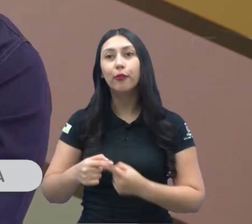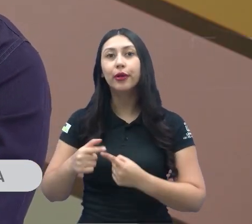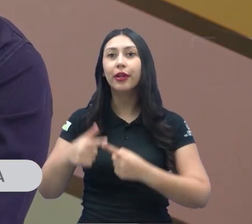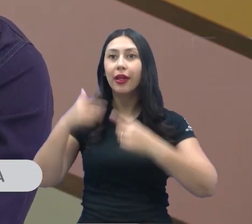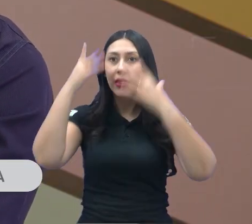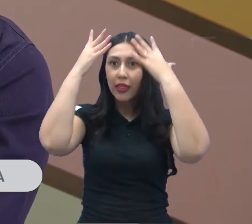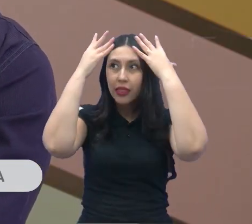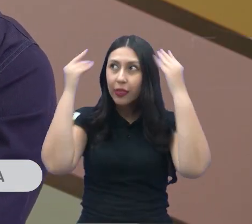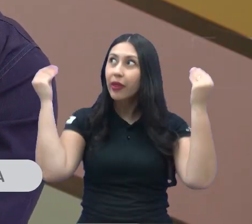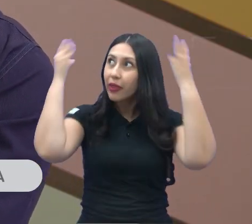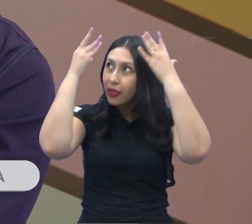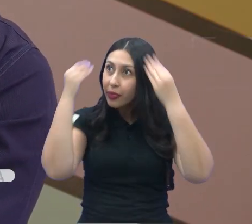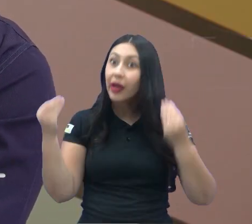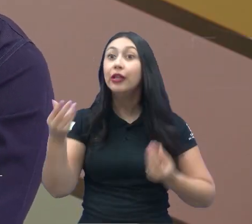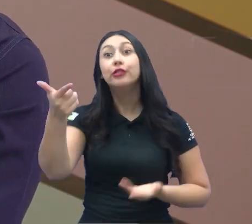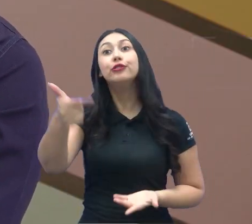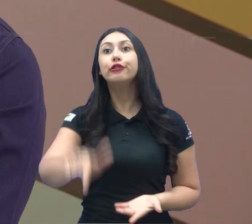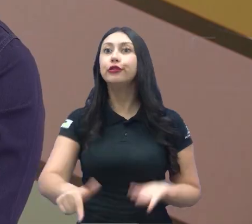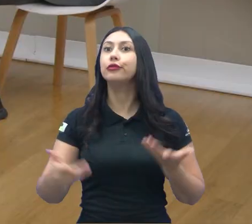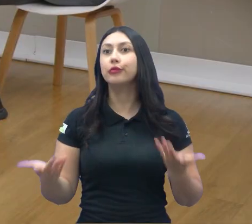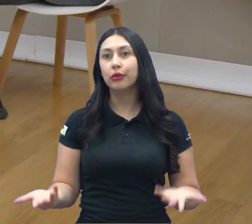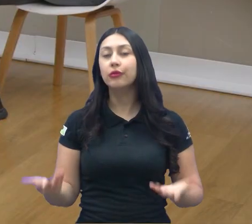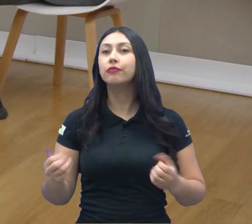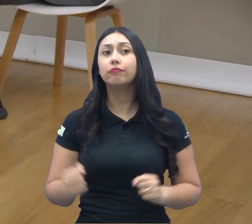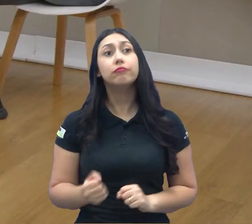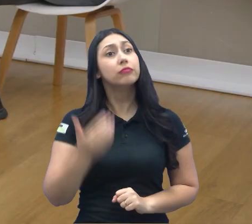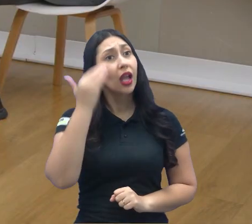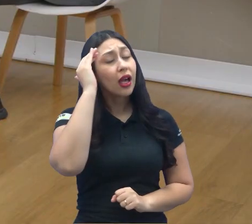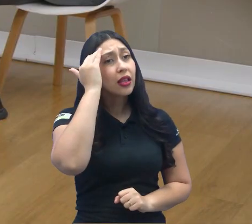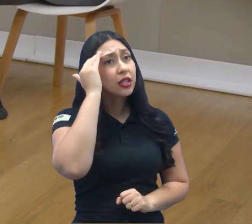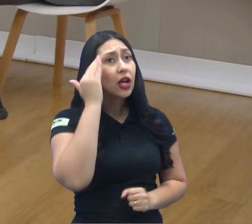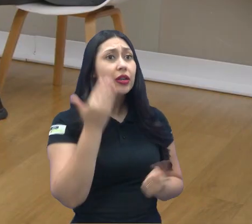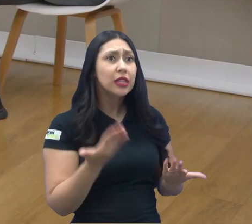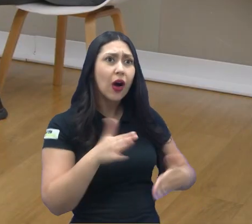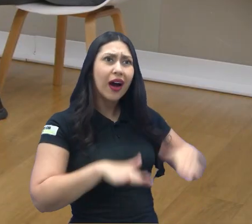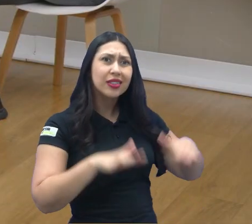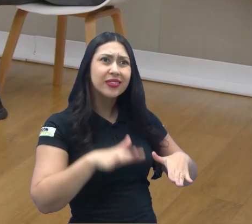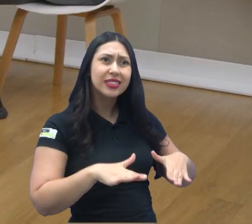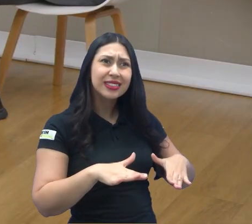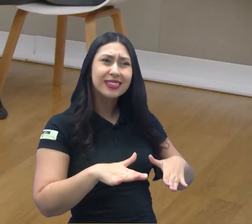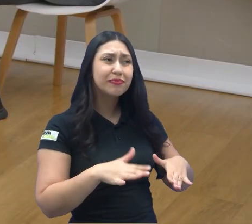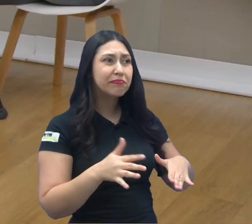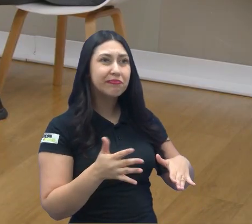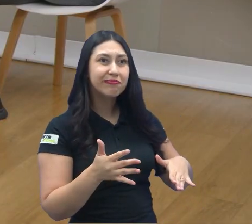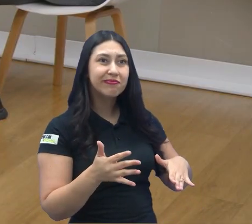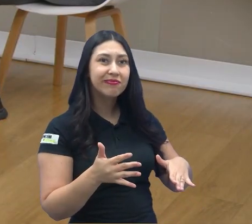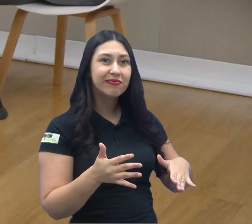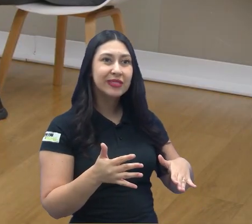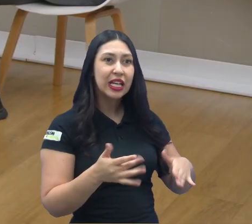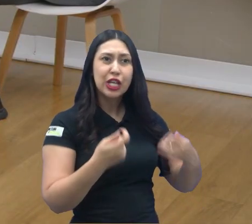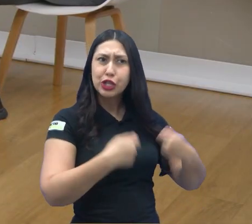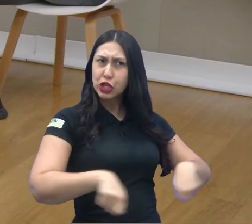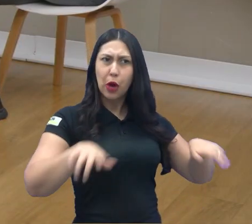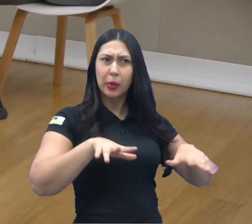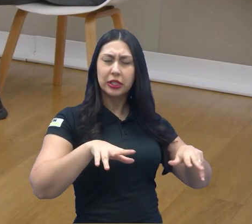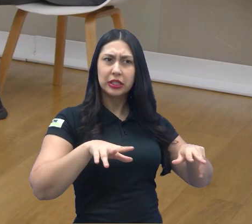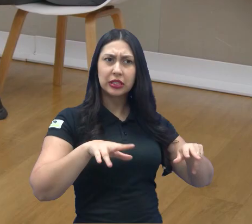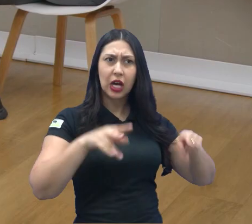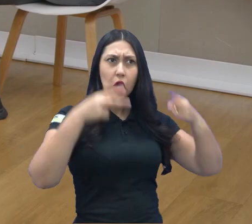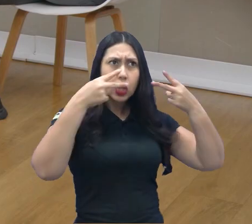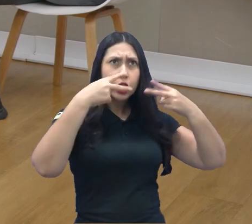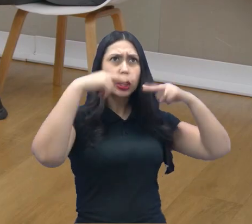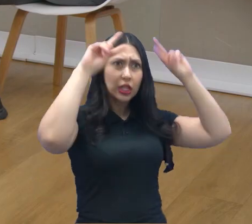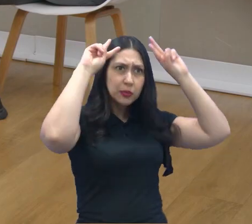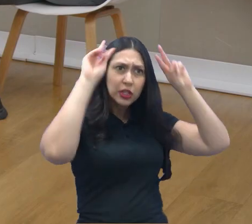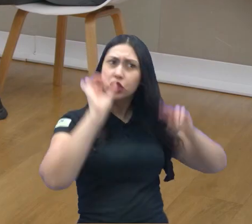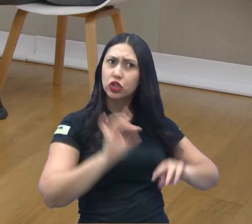mais ralo novamente, porque não fez o tratamento. Entendi. Em alguns casos, então, eu imagino que pode até não precisar desse transplante se fizer um tratamento direitinho.